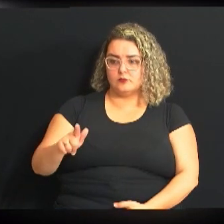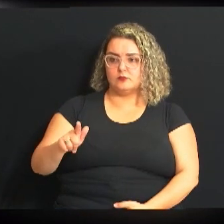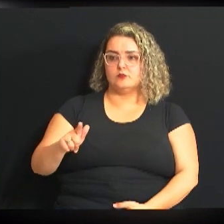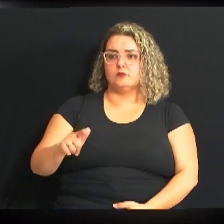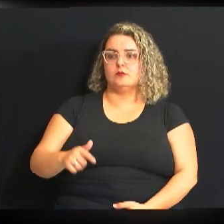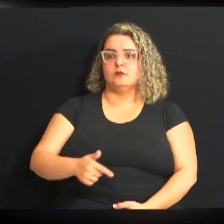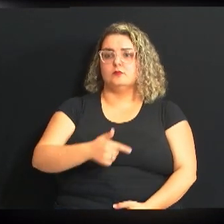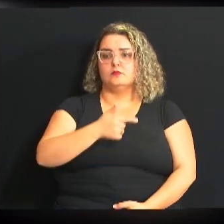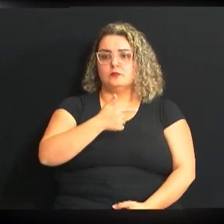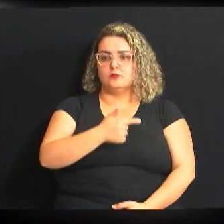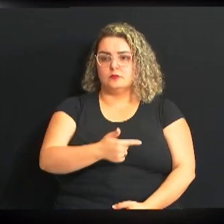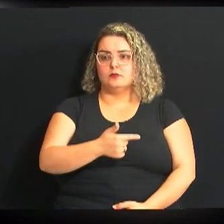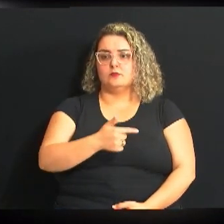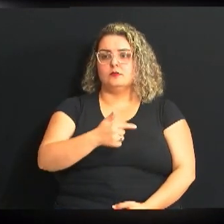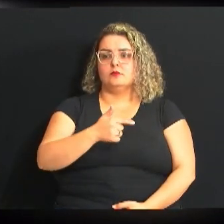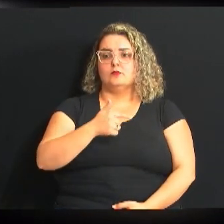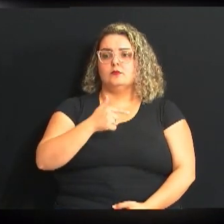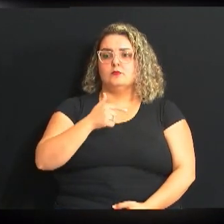234.154.000 reais,